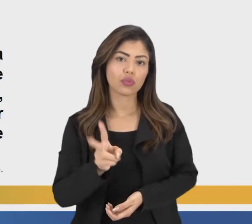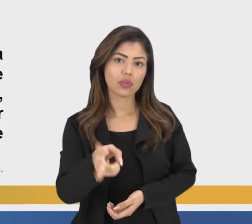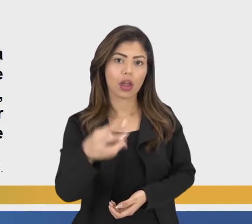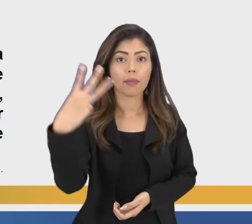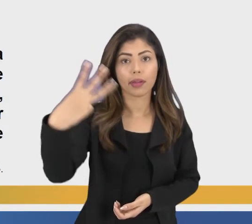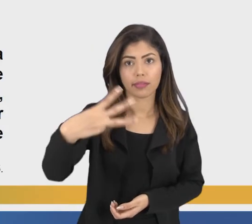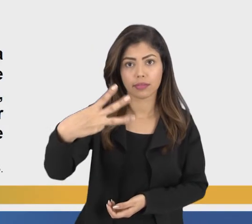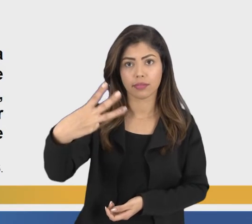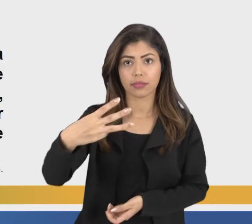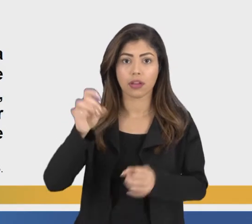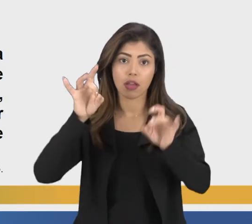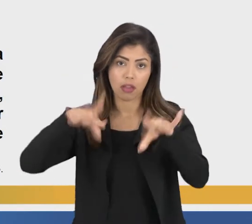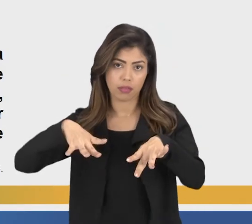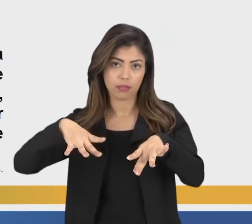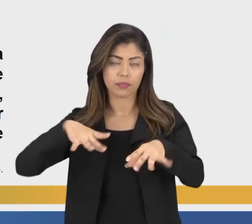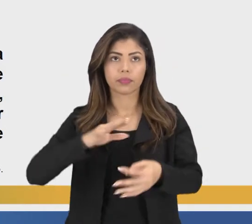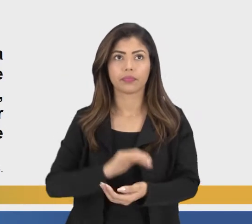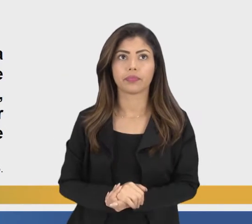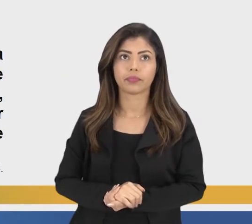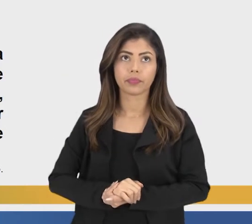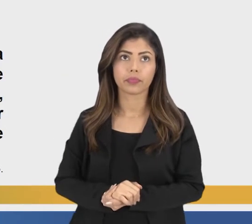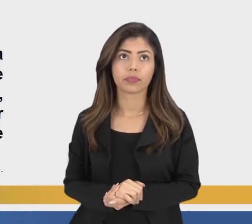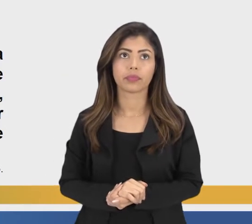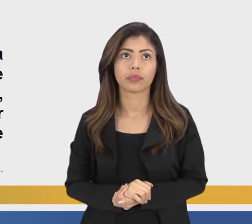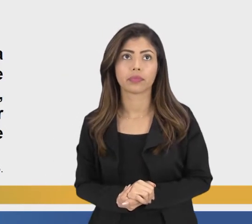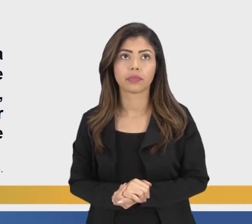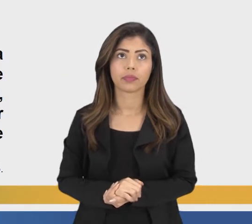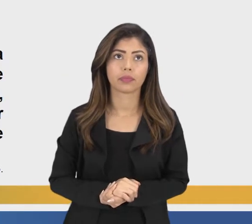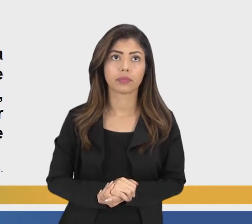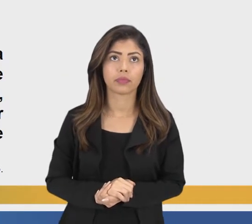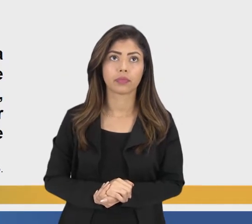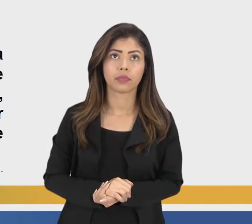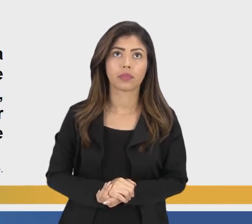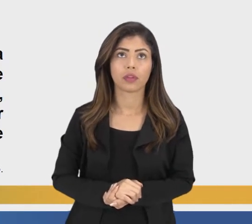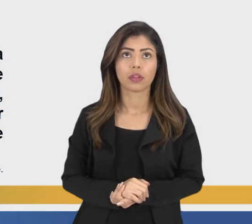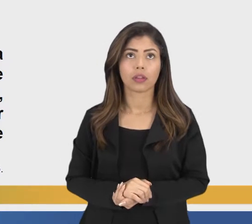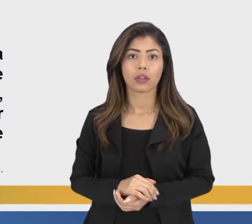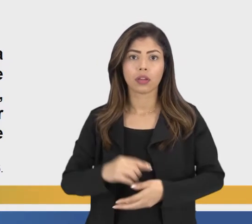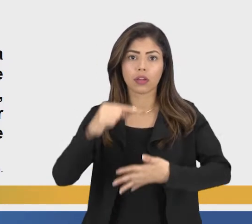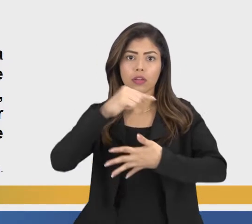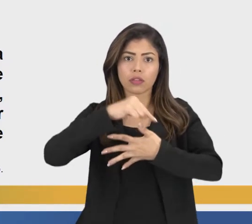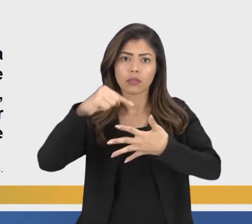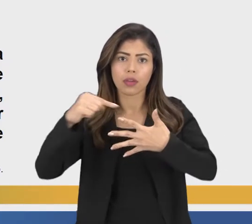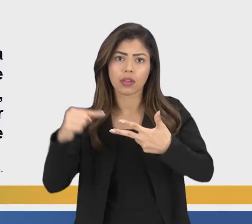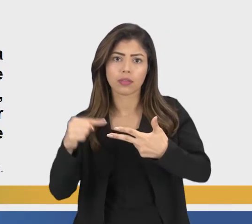nossa terceira e última questão. Estava no Enem do ano de